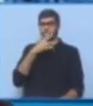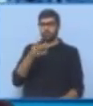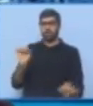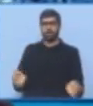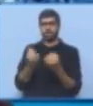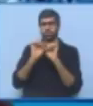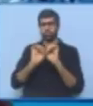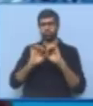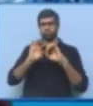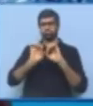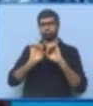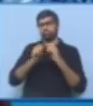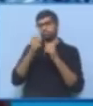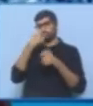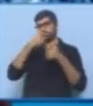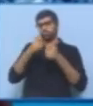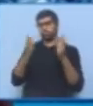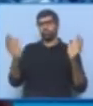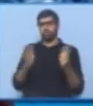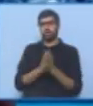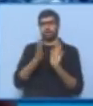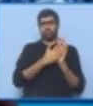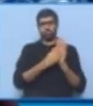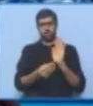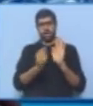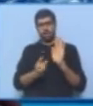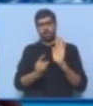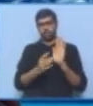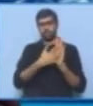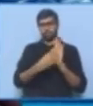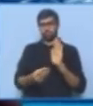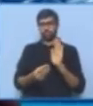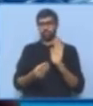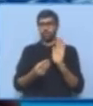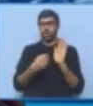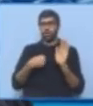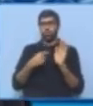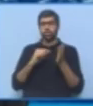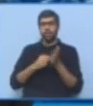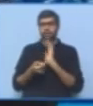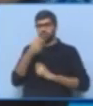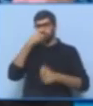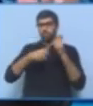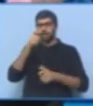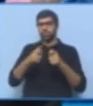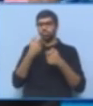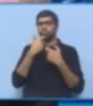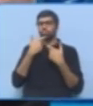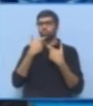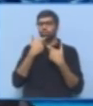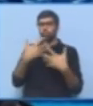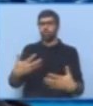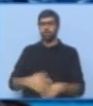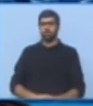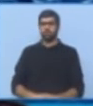Ele é uma figura, um exemplo, um modelo, o protótipo da humanidade inteira. Quer dizer,